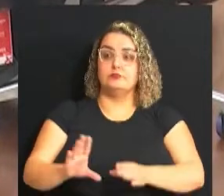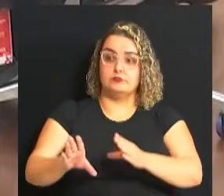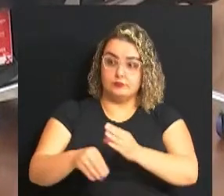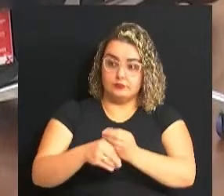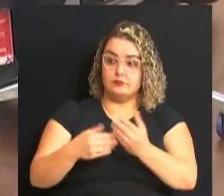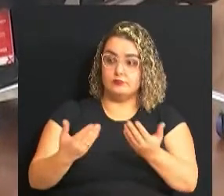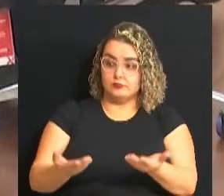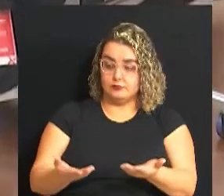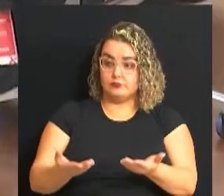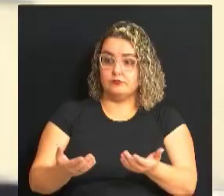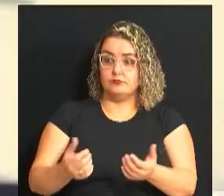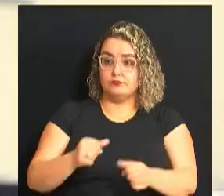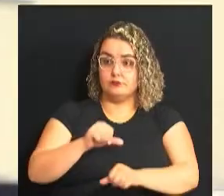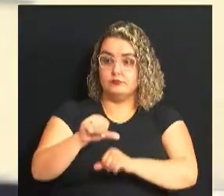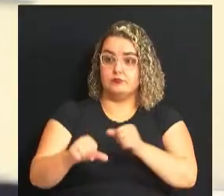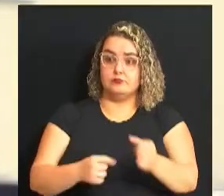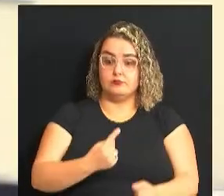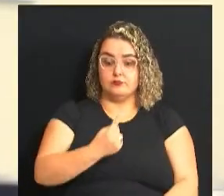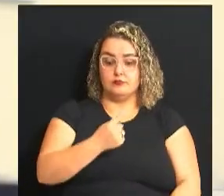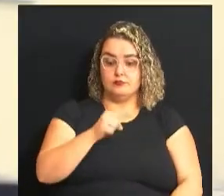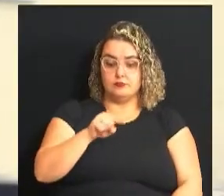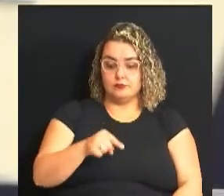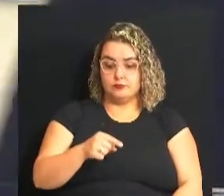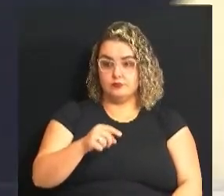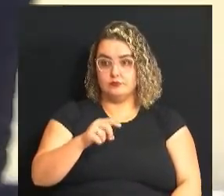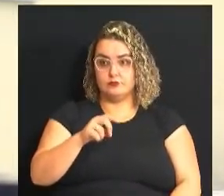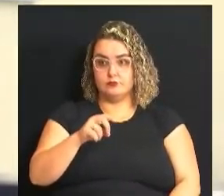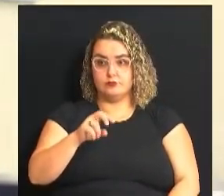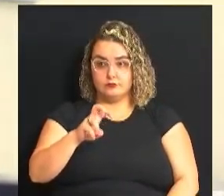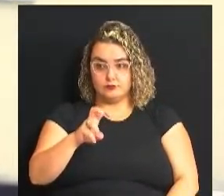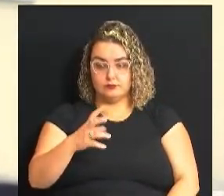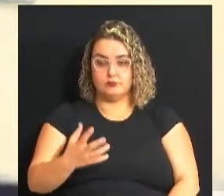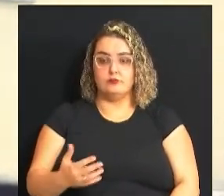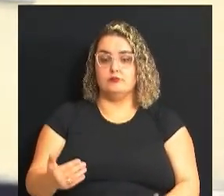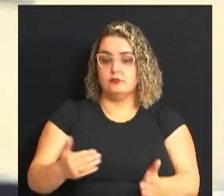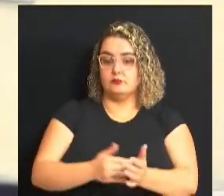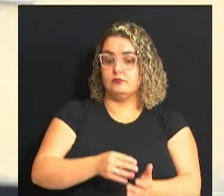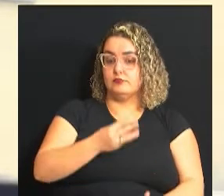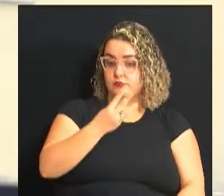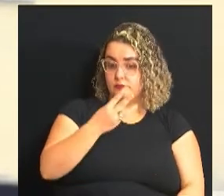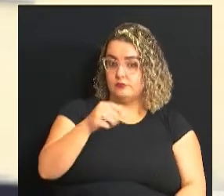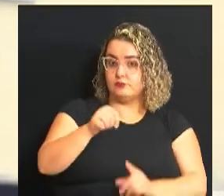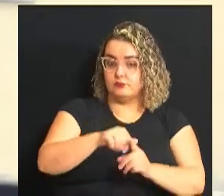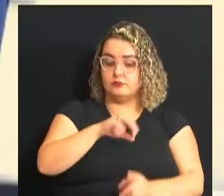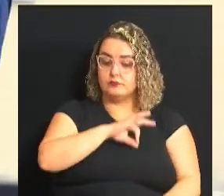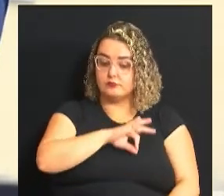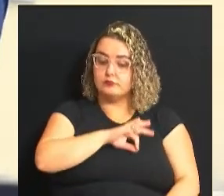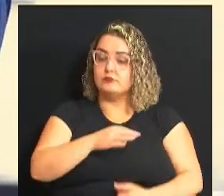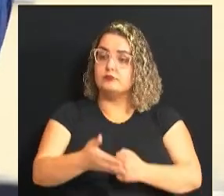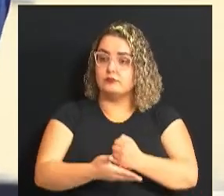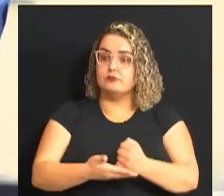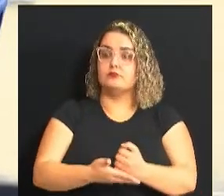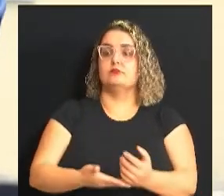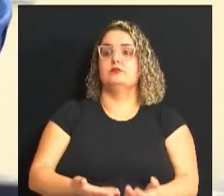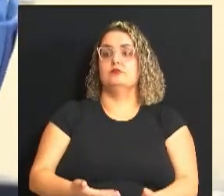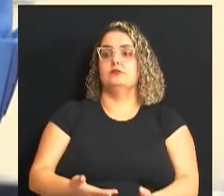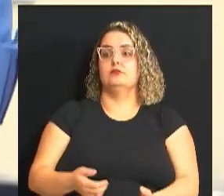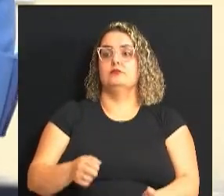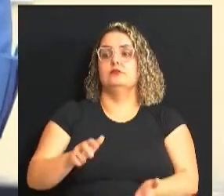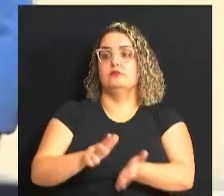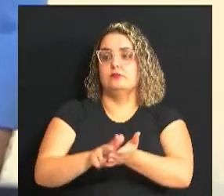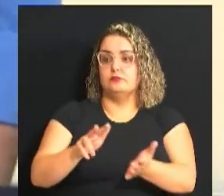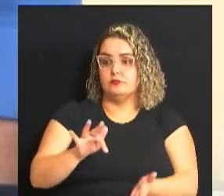vir alterar de 1,5 para 3 salários mínimos, né, as famílias que estão direito aí ao processo de regularização fundiária.